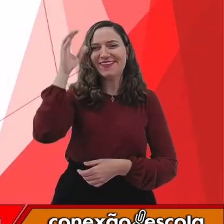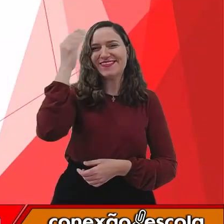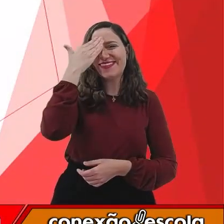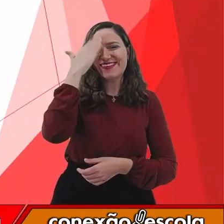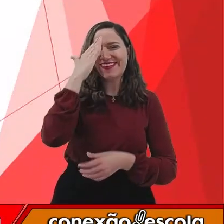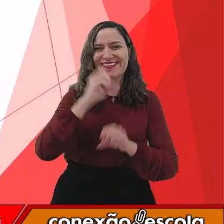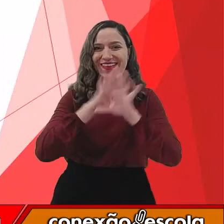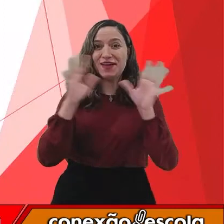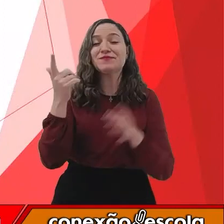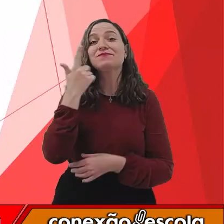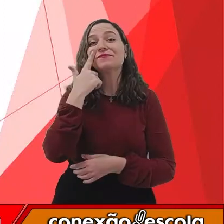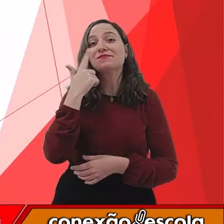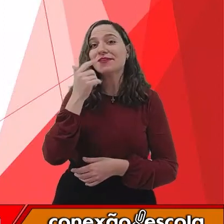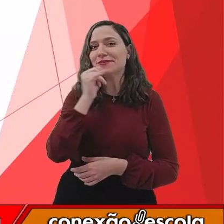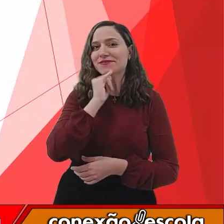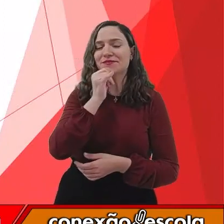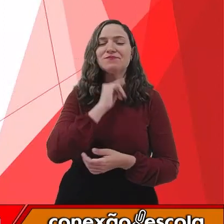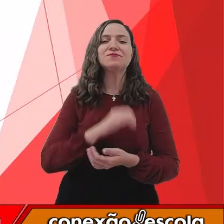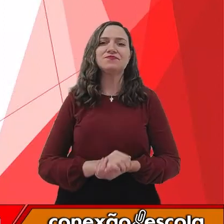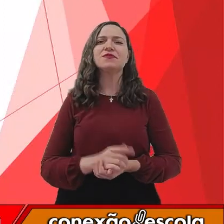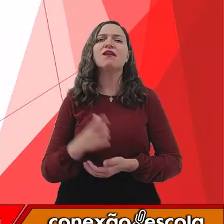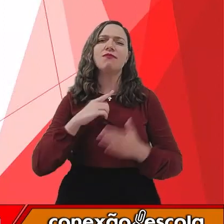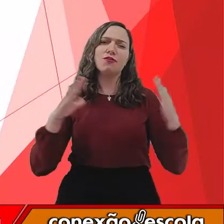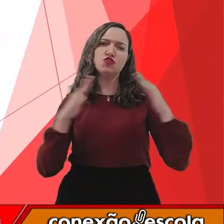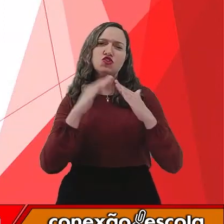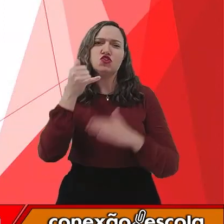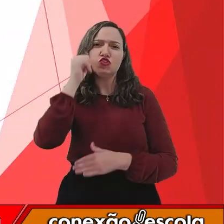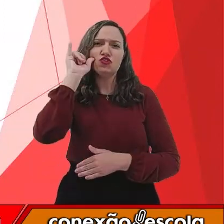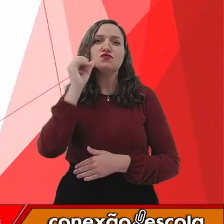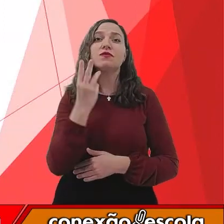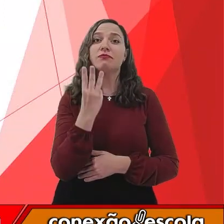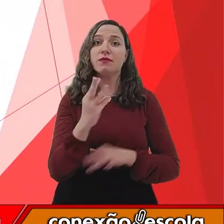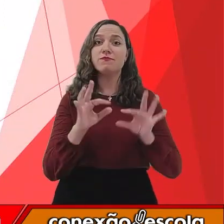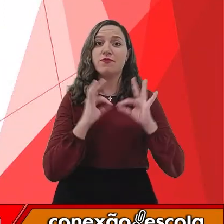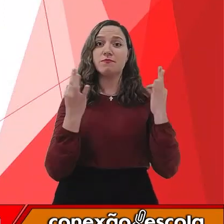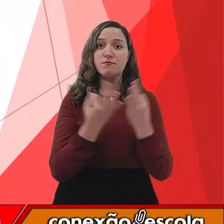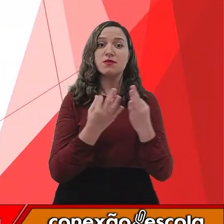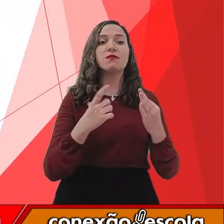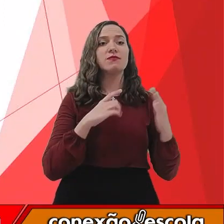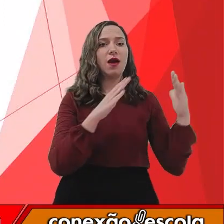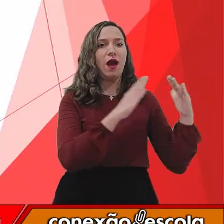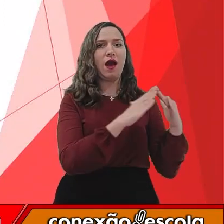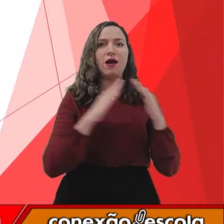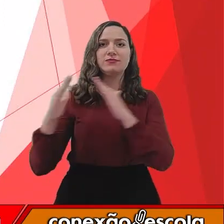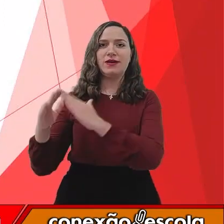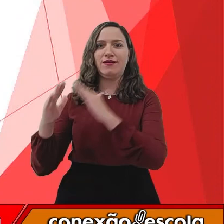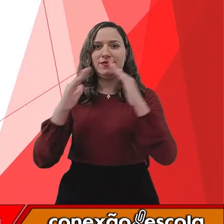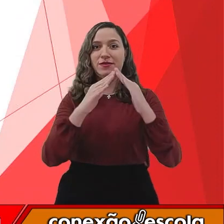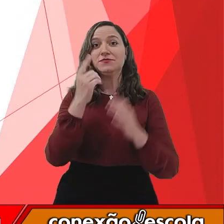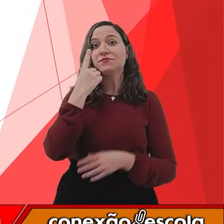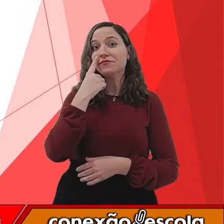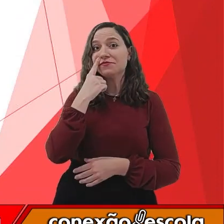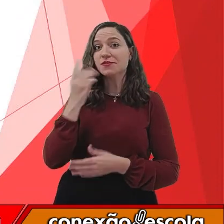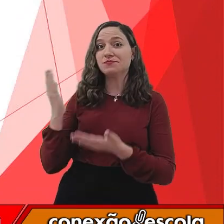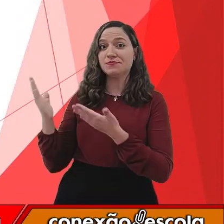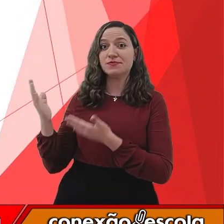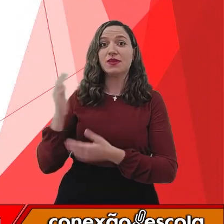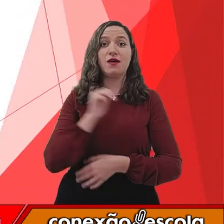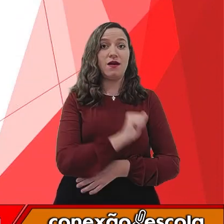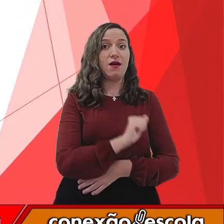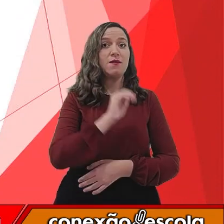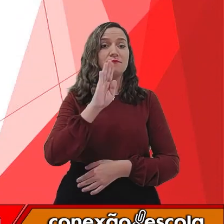Em um sítio moram 3 famílias, que ocupam as casas indicadas no esquema por A, B e